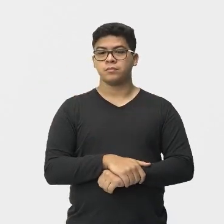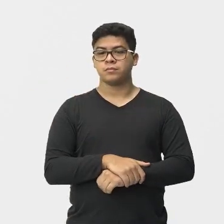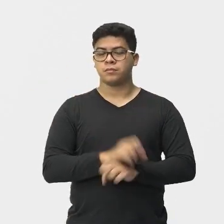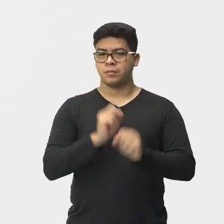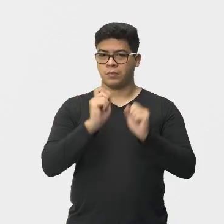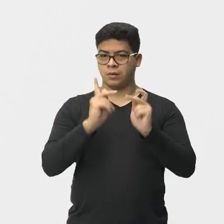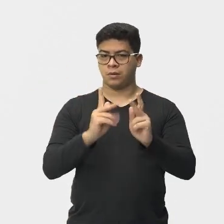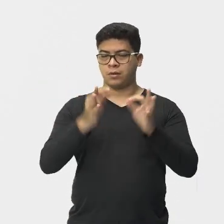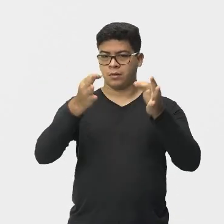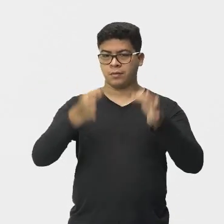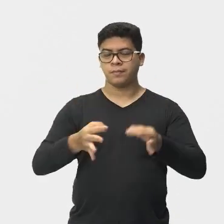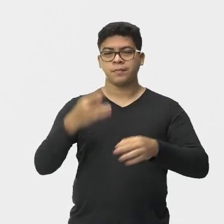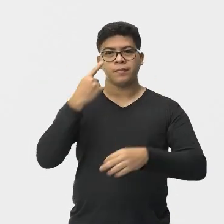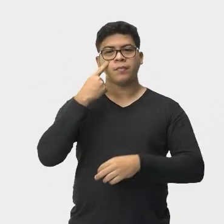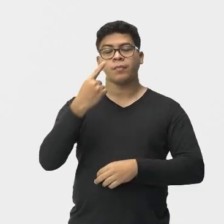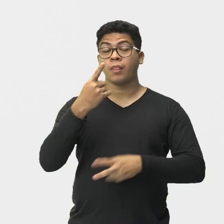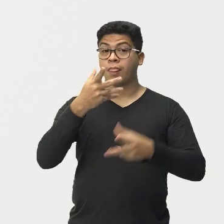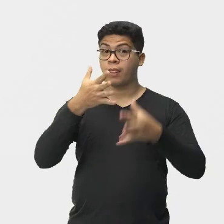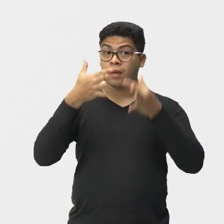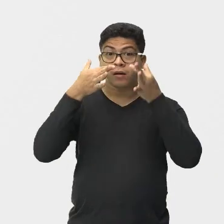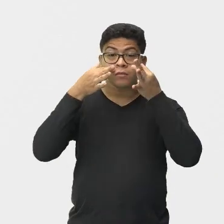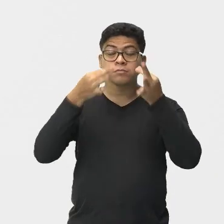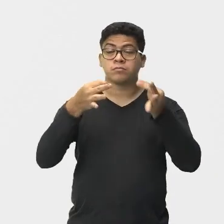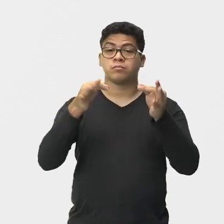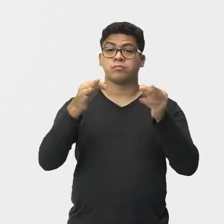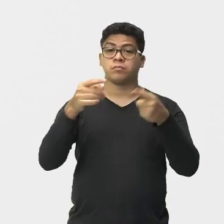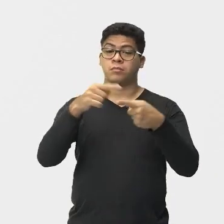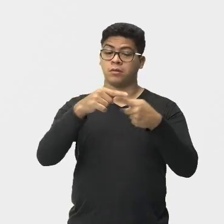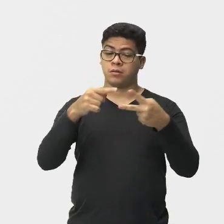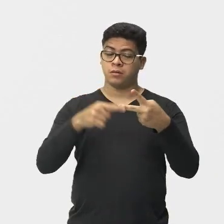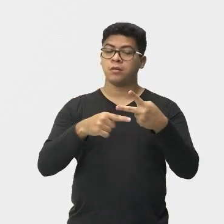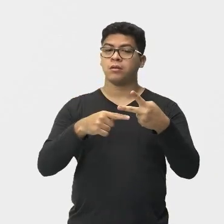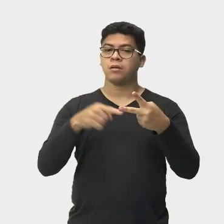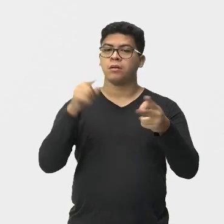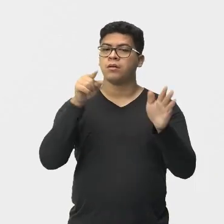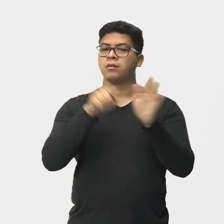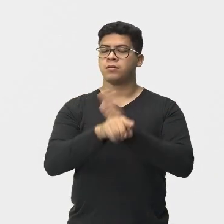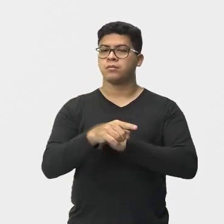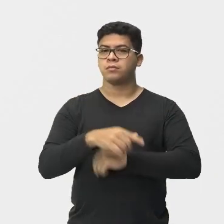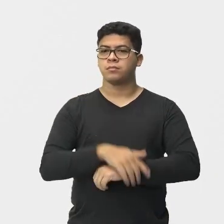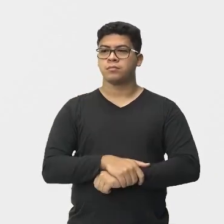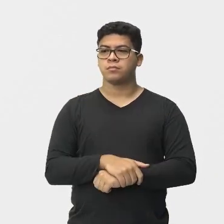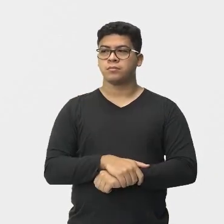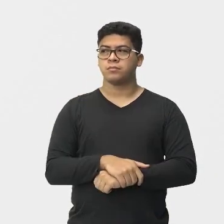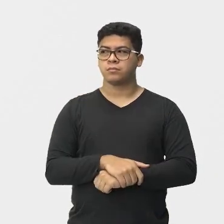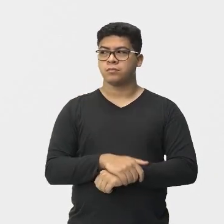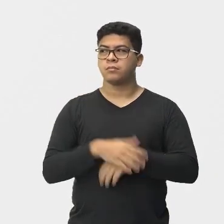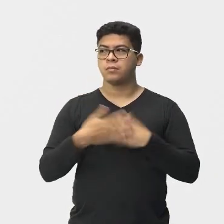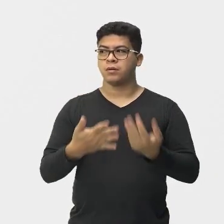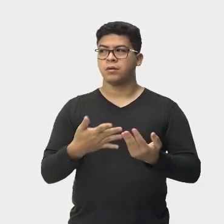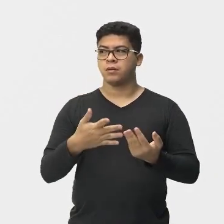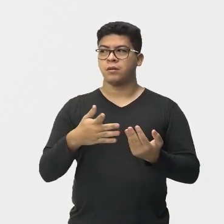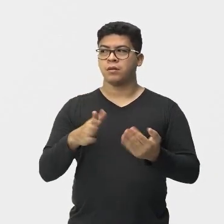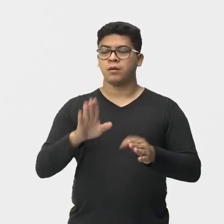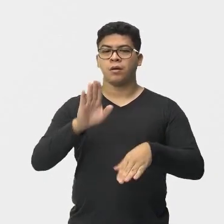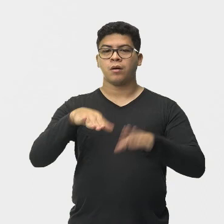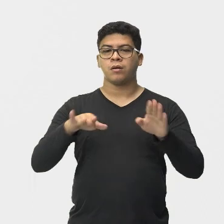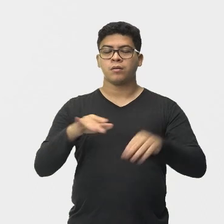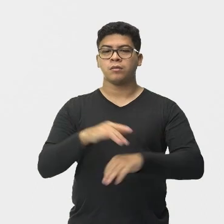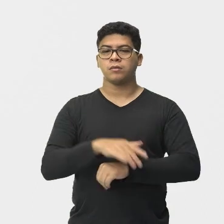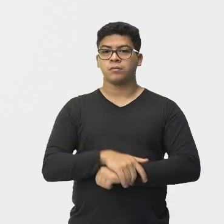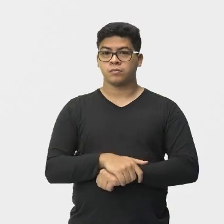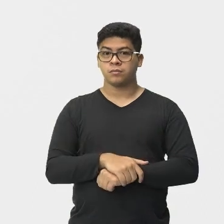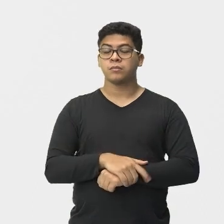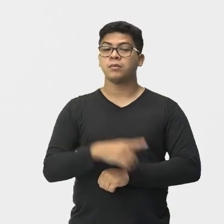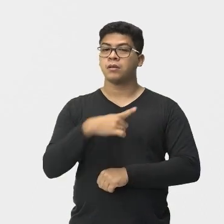tá certo? Então, preste bem atenção aí nessas duas questões. E aí, qualquer dúvida, podem perguntar